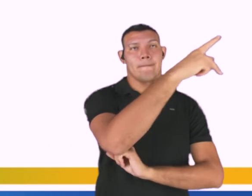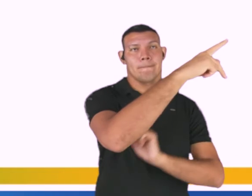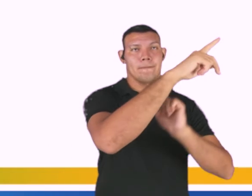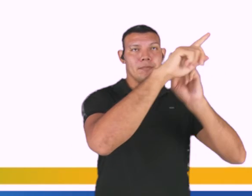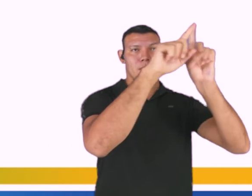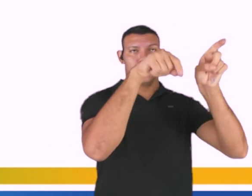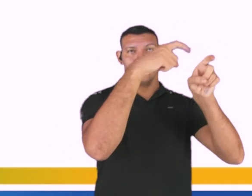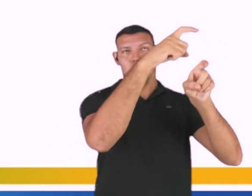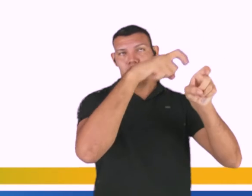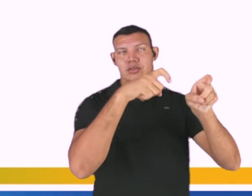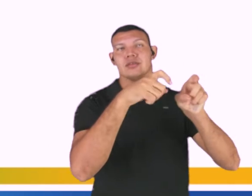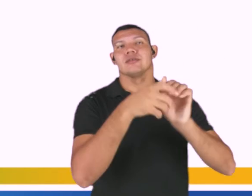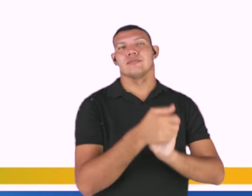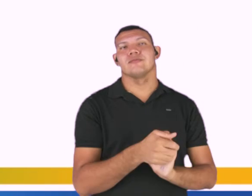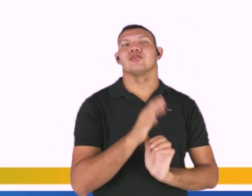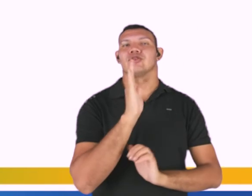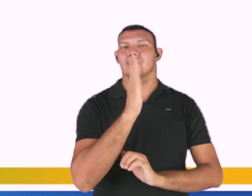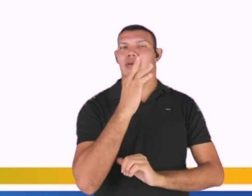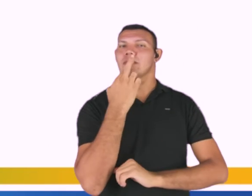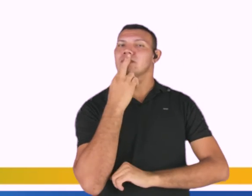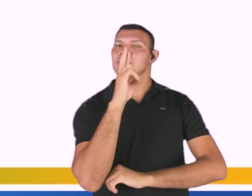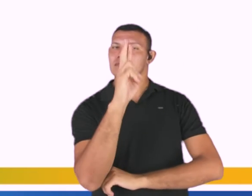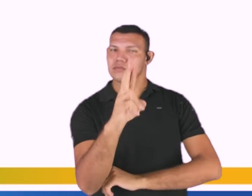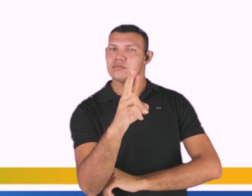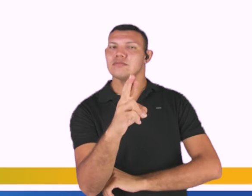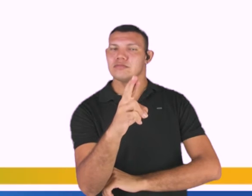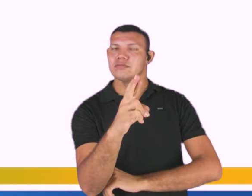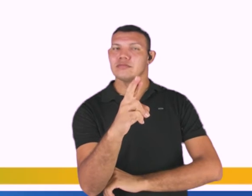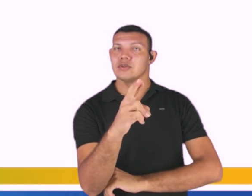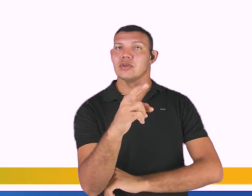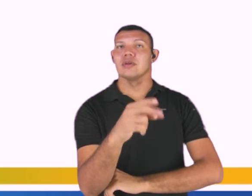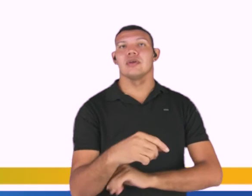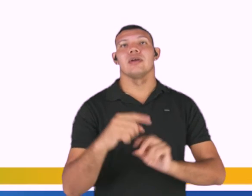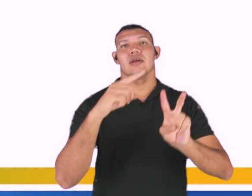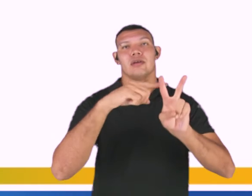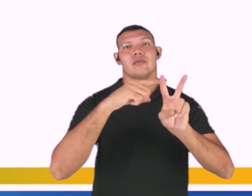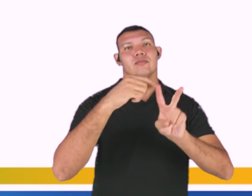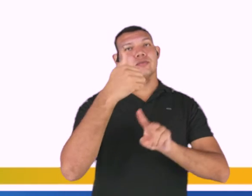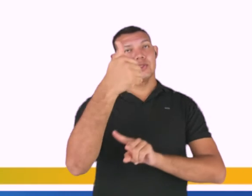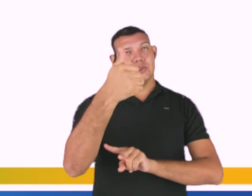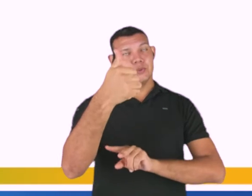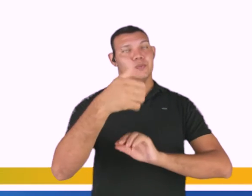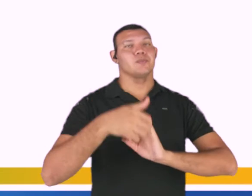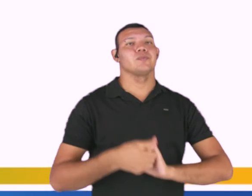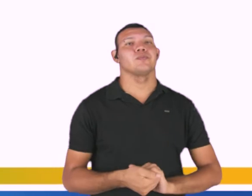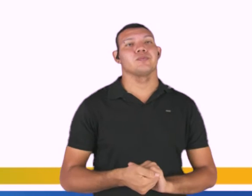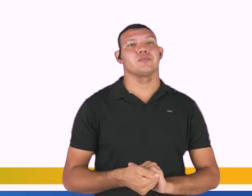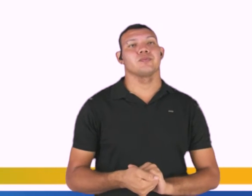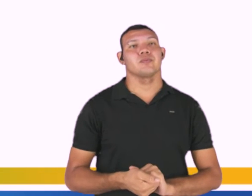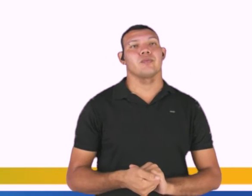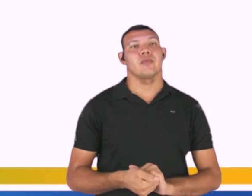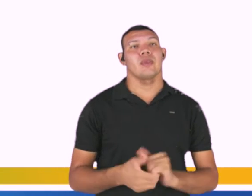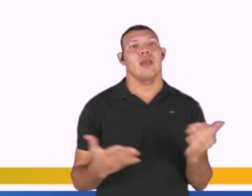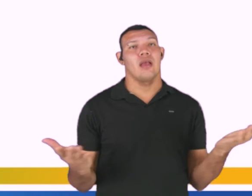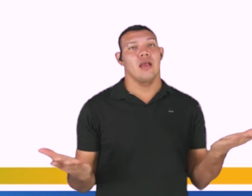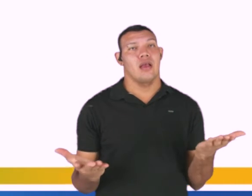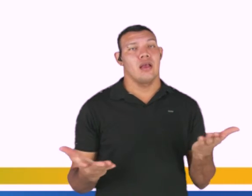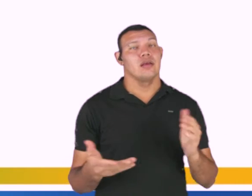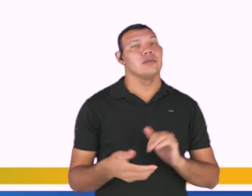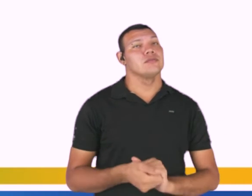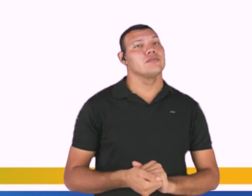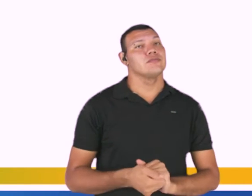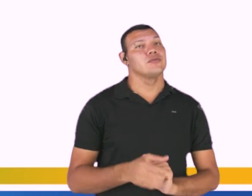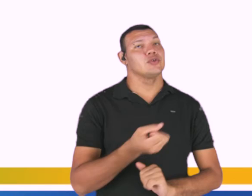deu também uma raiz dessa equação. Vamos à resolução? Então, acompanhe. Pelo fato de 1 ser a raiz,